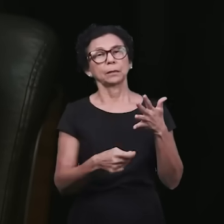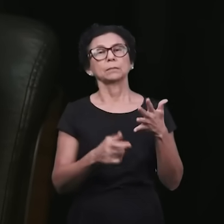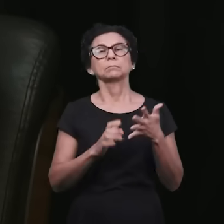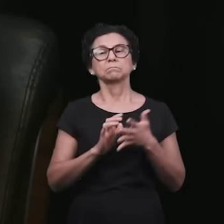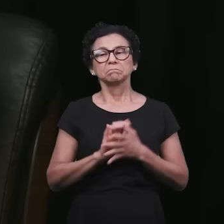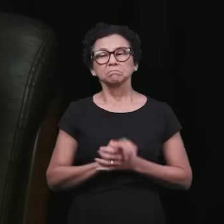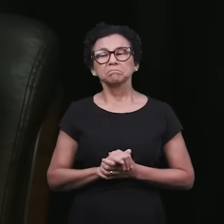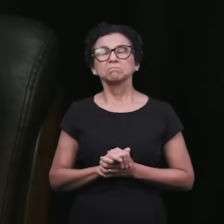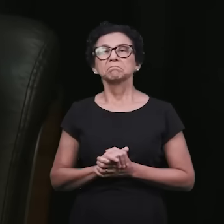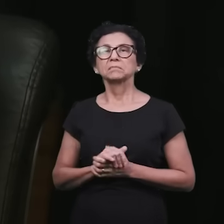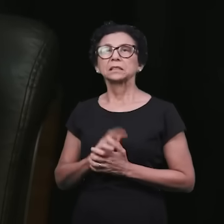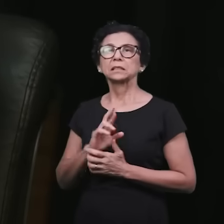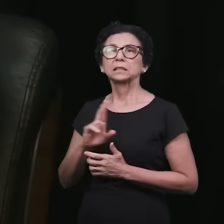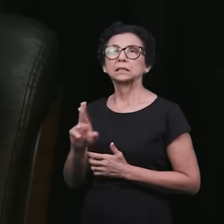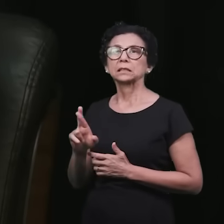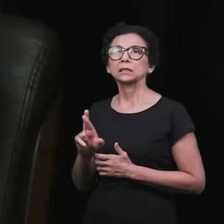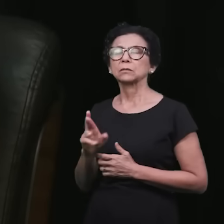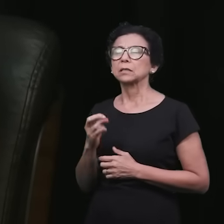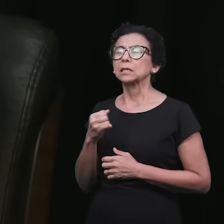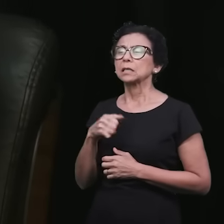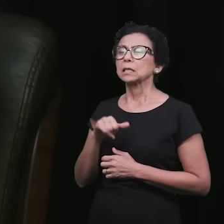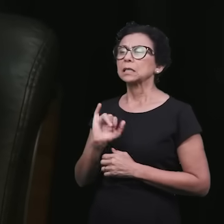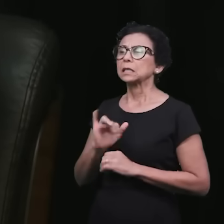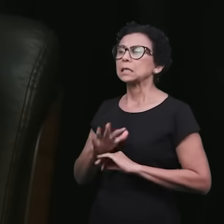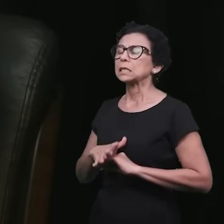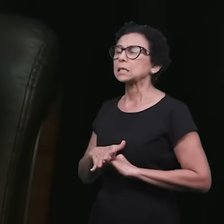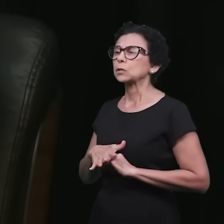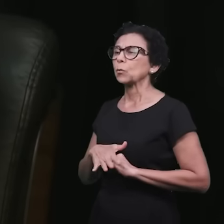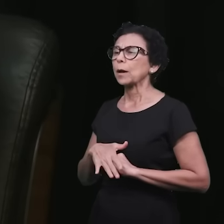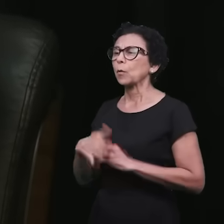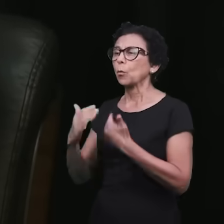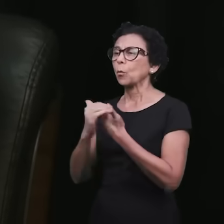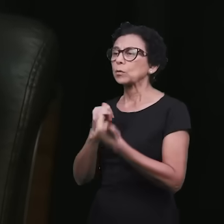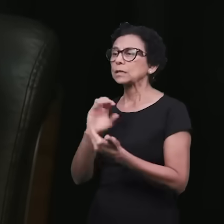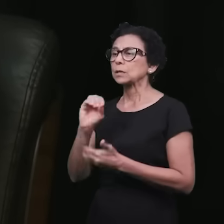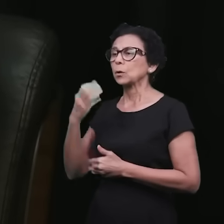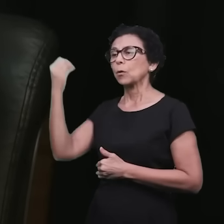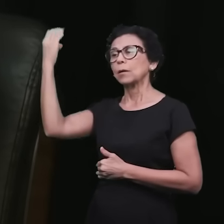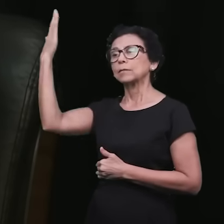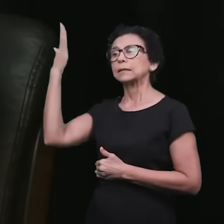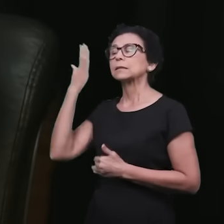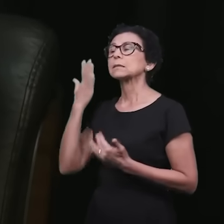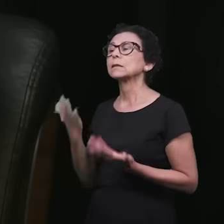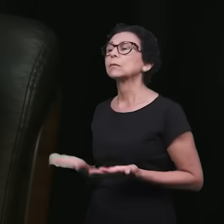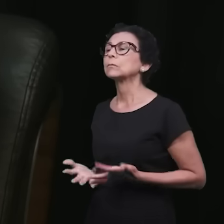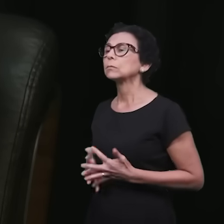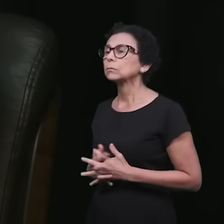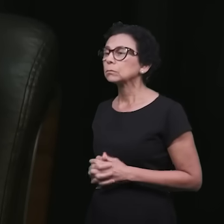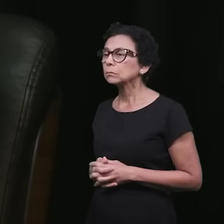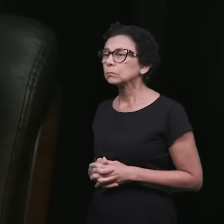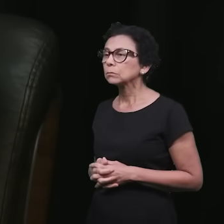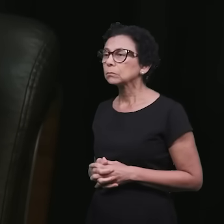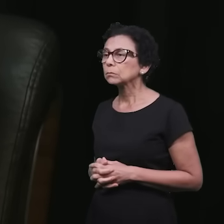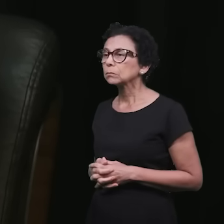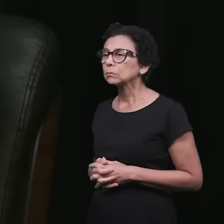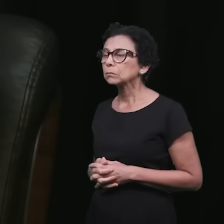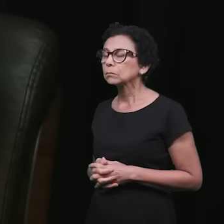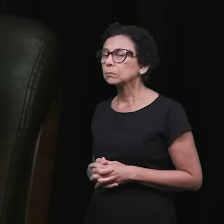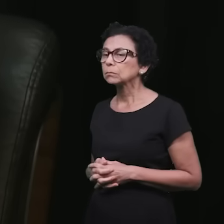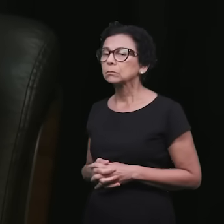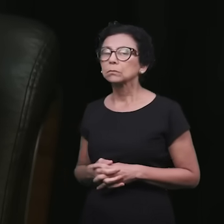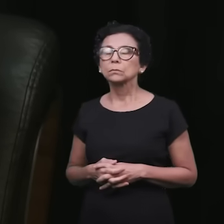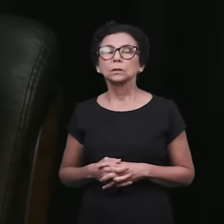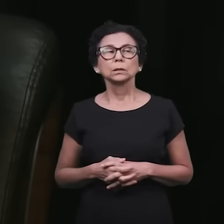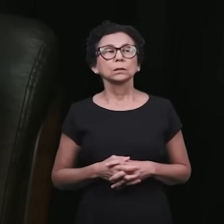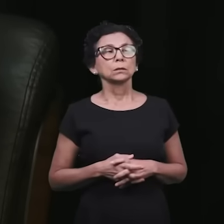falou assim, isso é uma orientação ou uma revelação? Porque as pessoas confundem. Eu virei para ele e falei, você